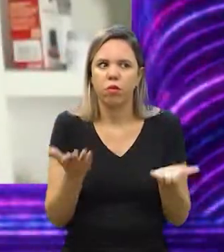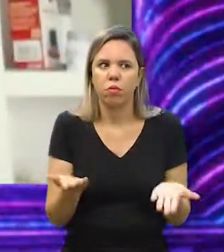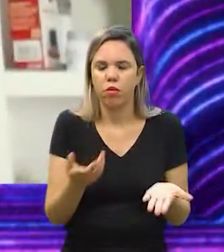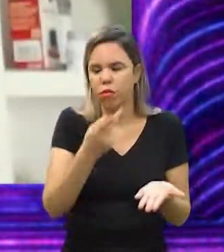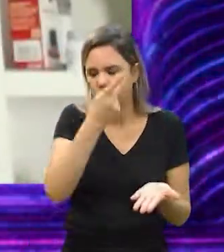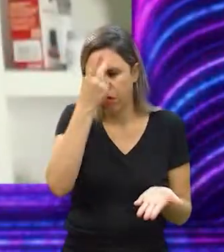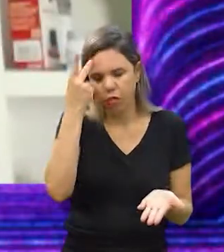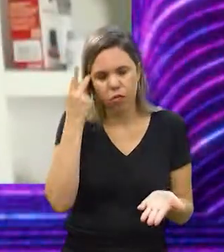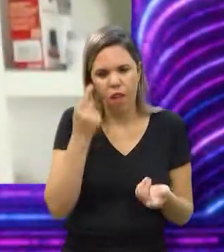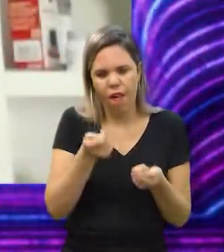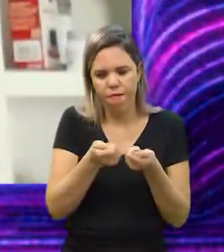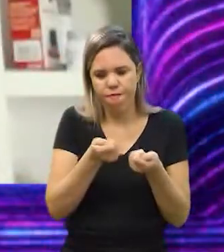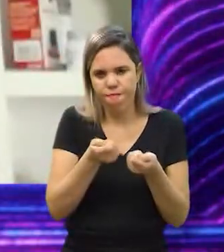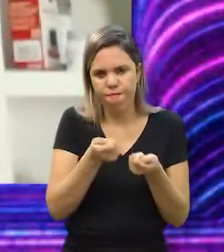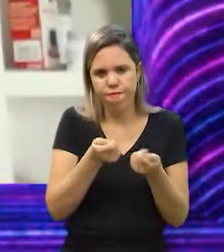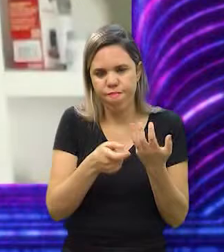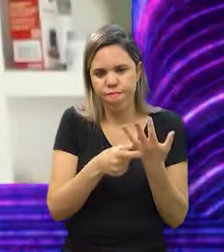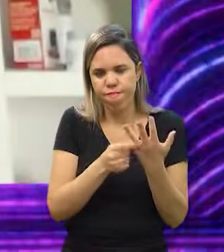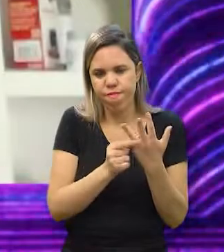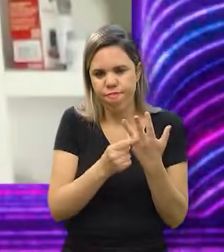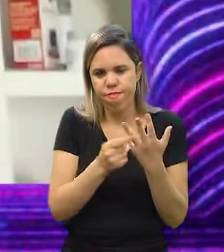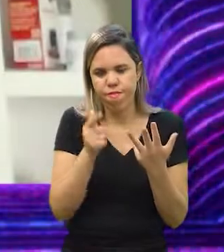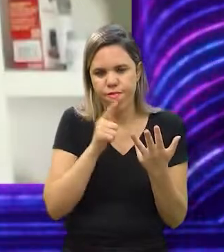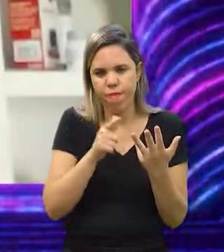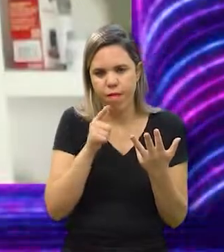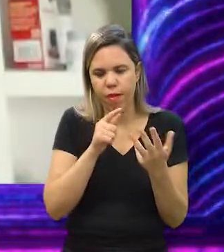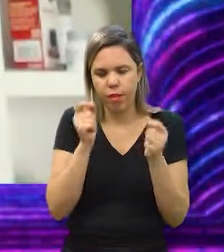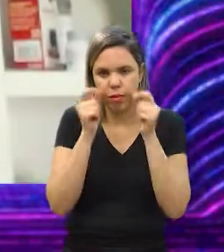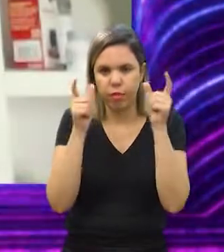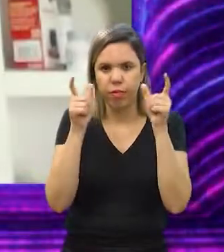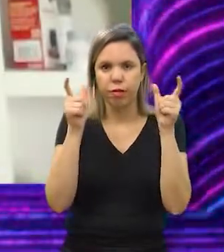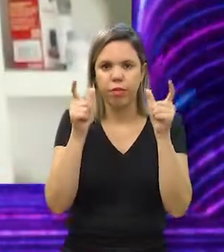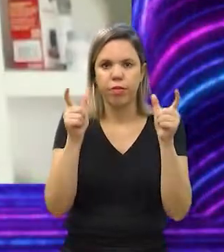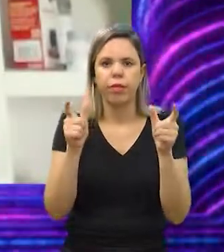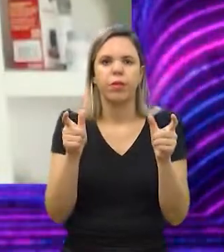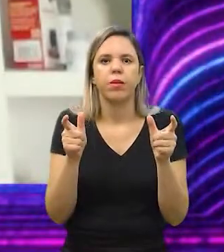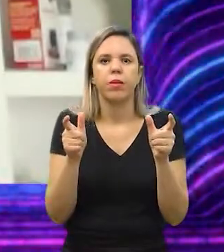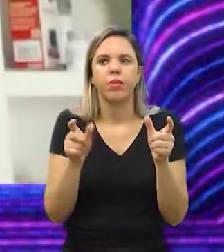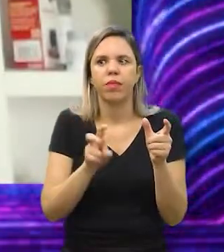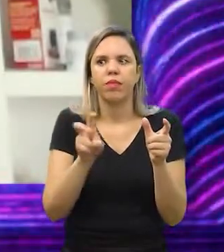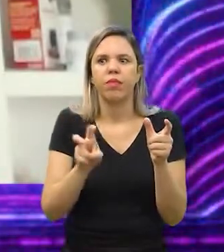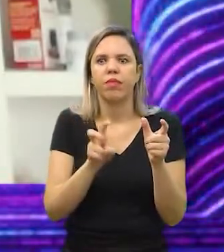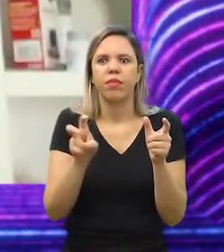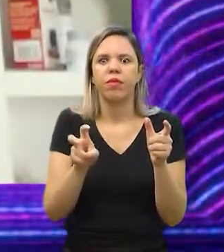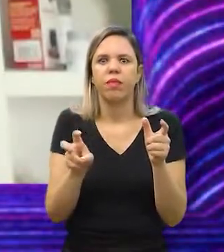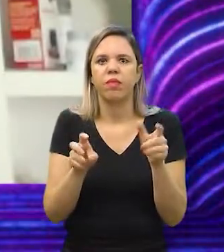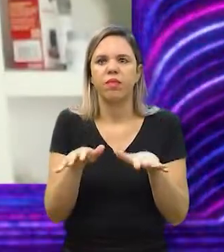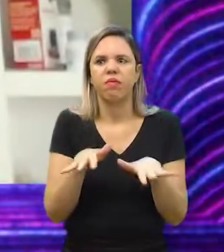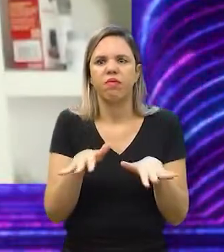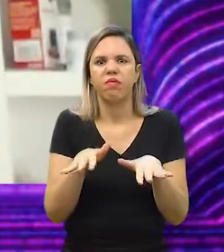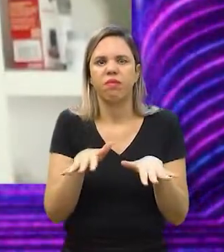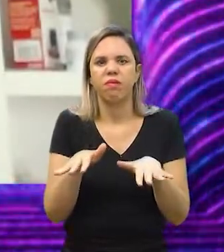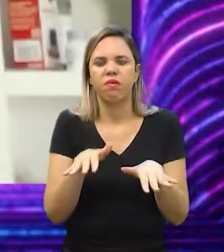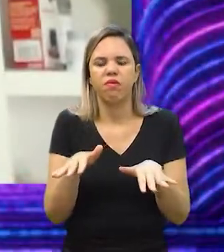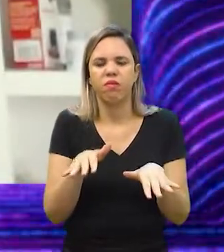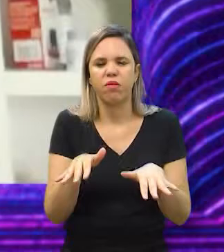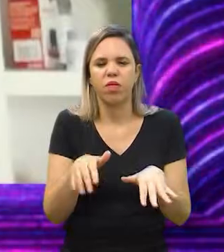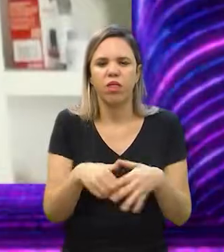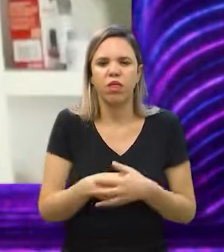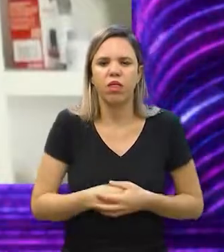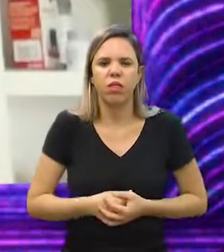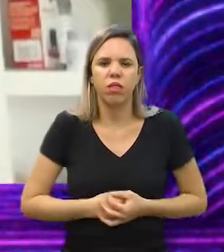a pessoa domina o anel e tem o anel, ele consegue despertar o anel e essas serpentes se movem,